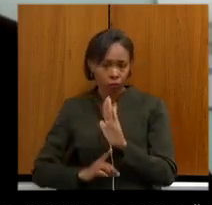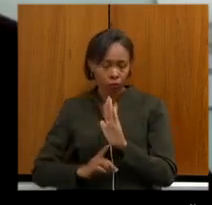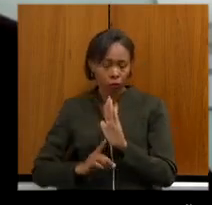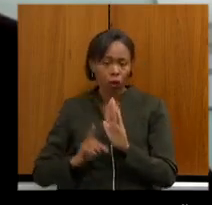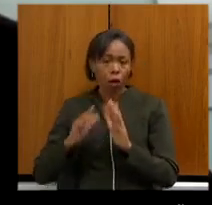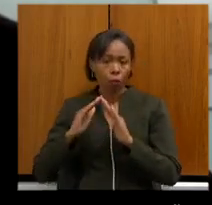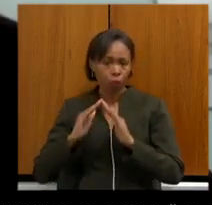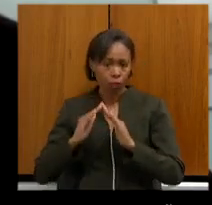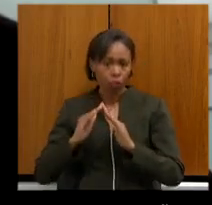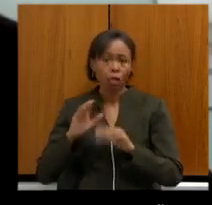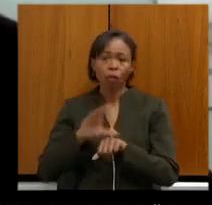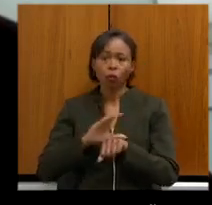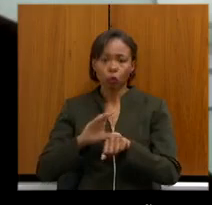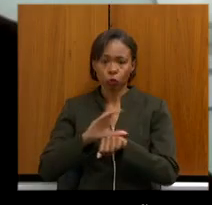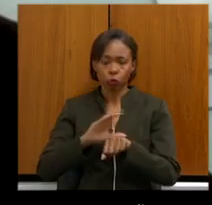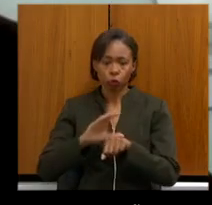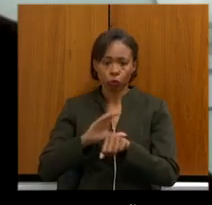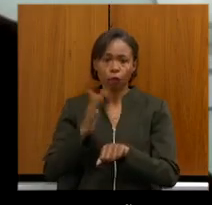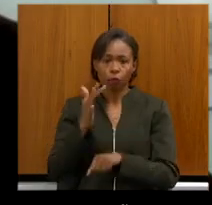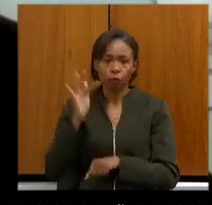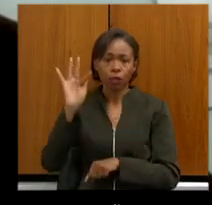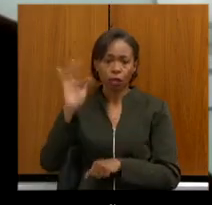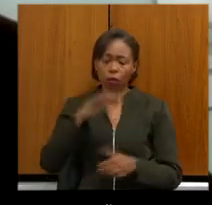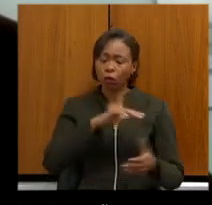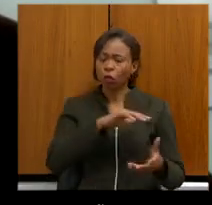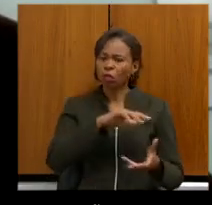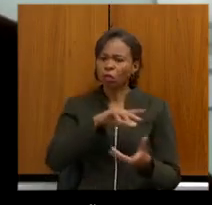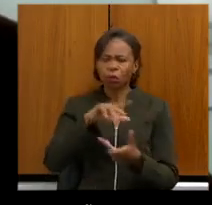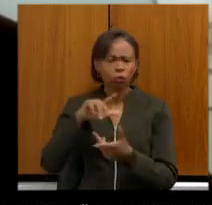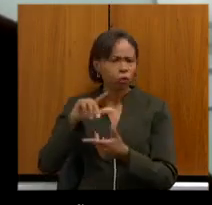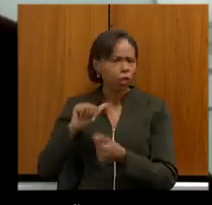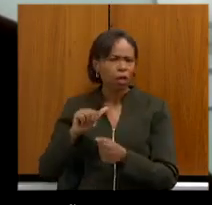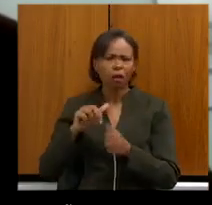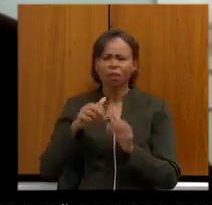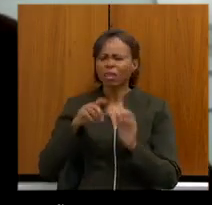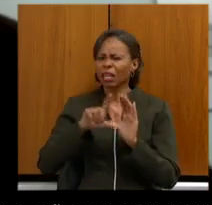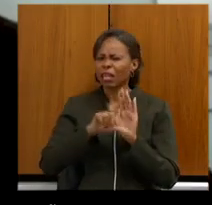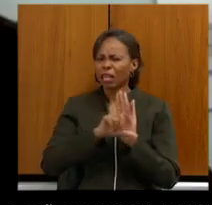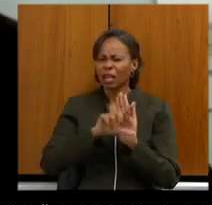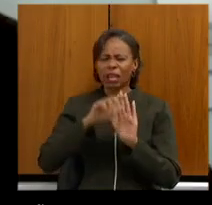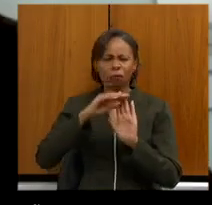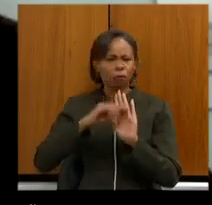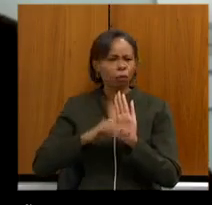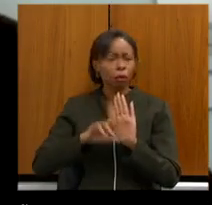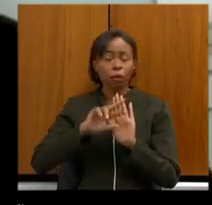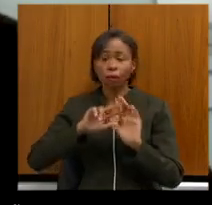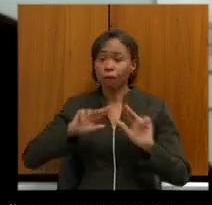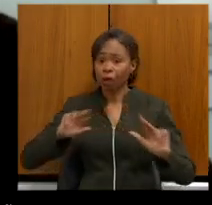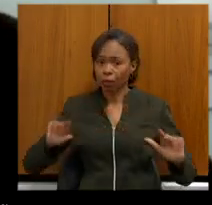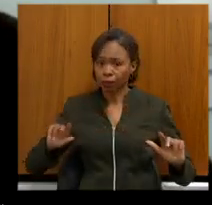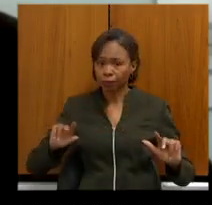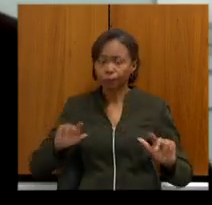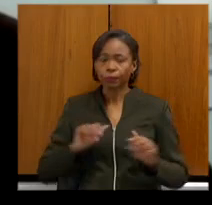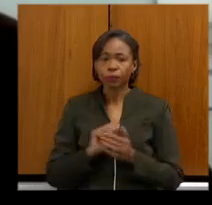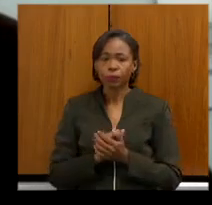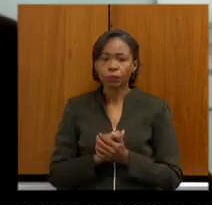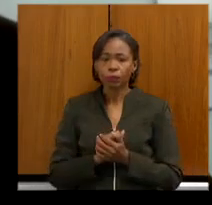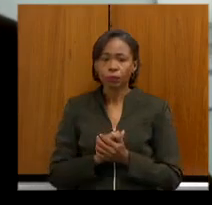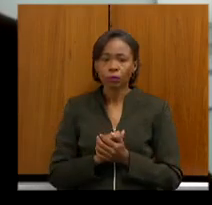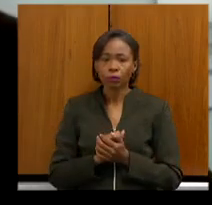Federal e em nível internacional em vários documentos normativos o âmbito das retomadas